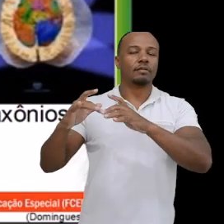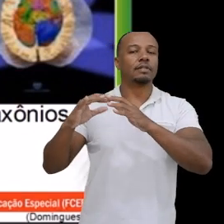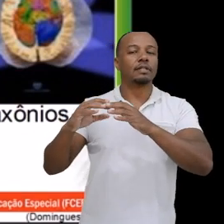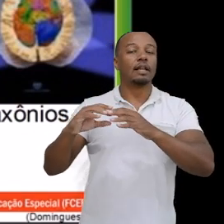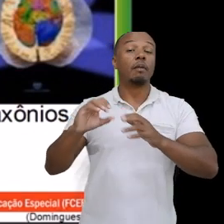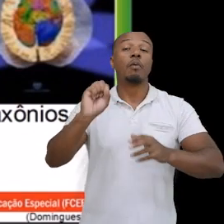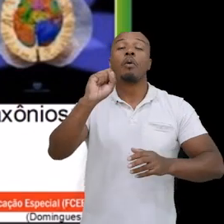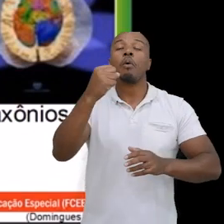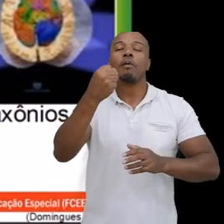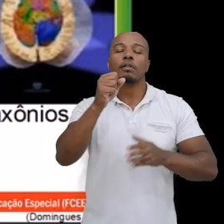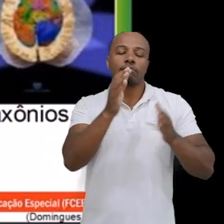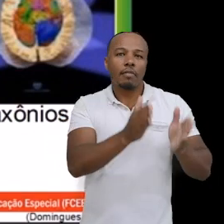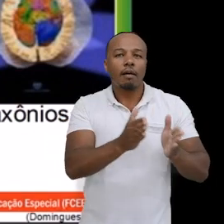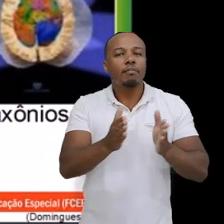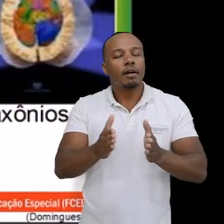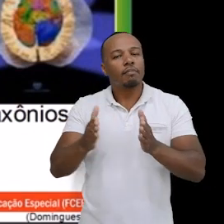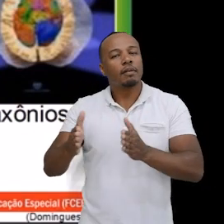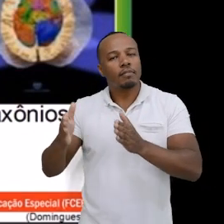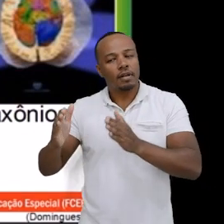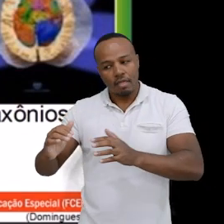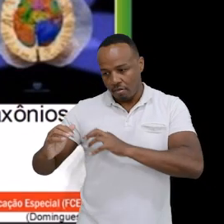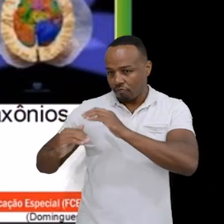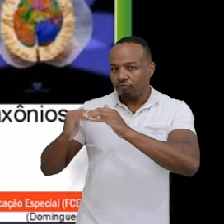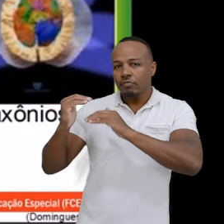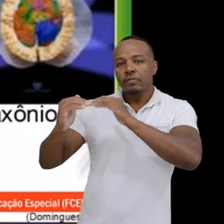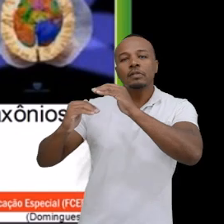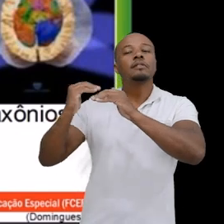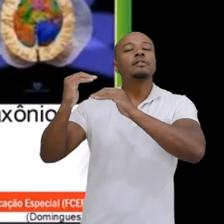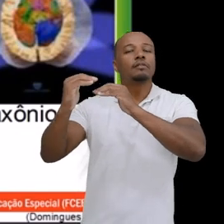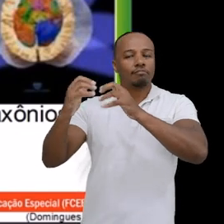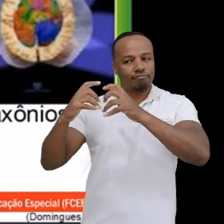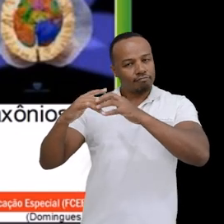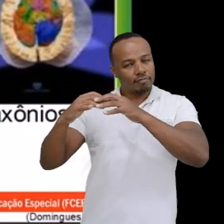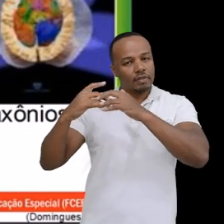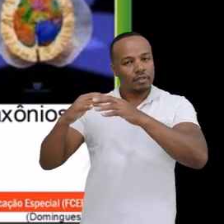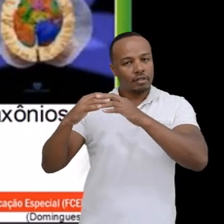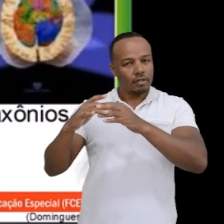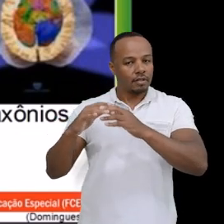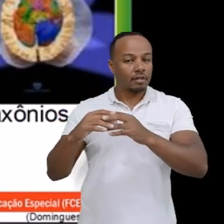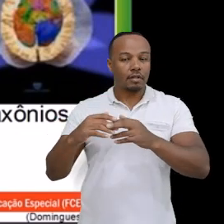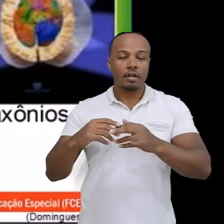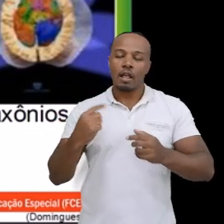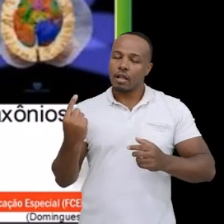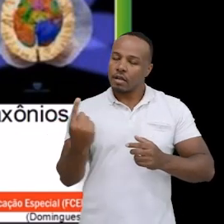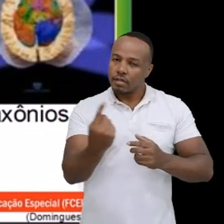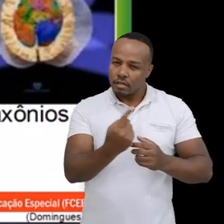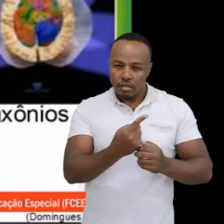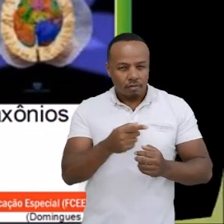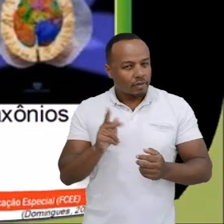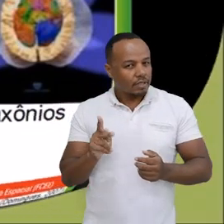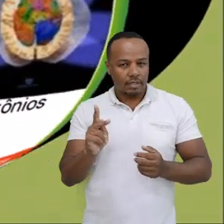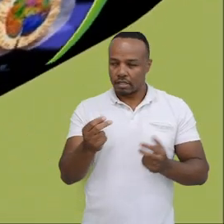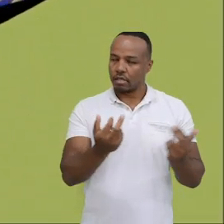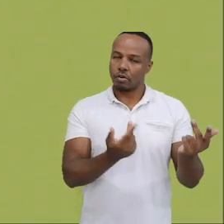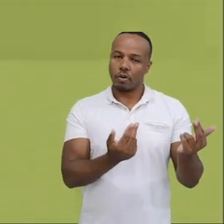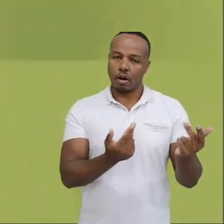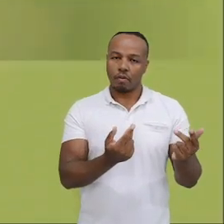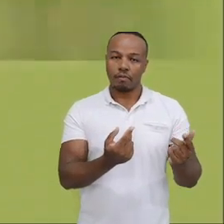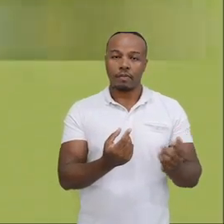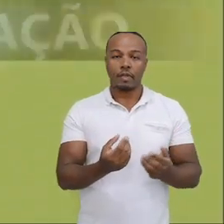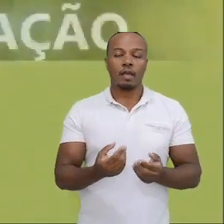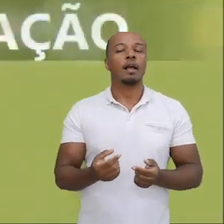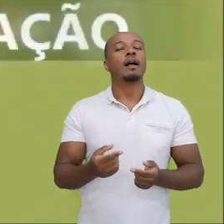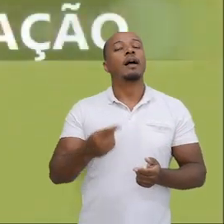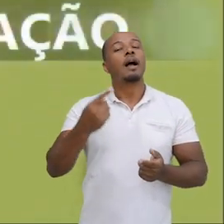8 etapas do neurodesenvolvimento, e nós vamos seguir esse mesmo esquema que ela apresentou. A primeira etapa é a